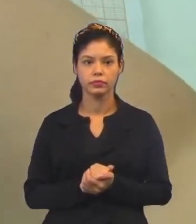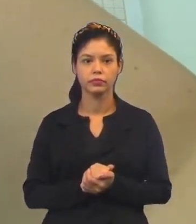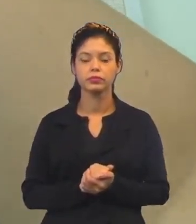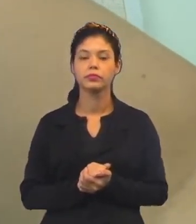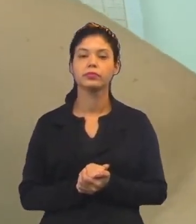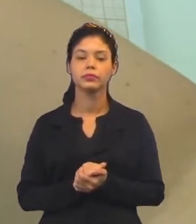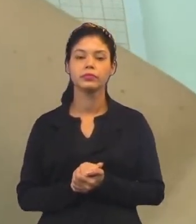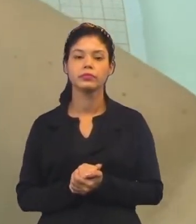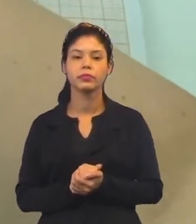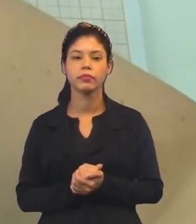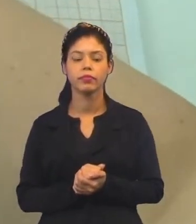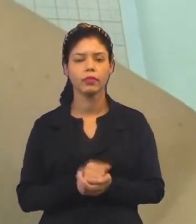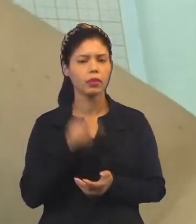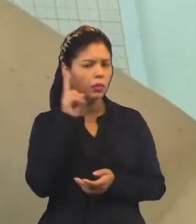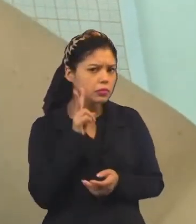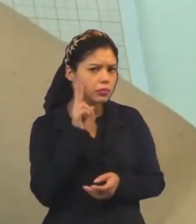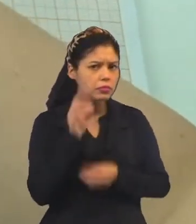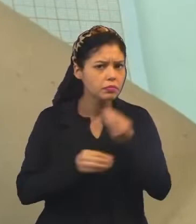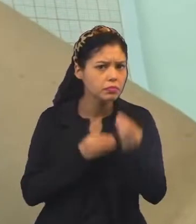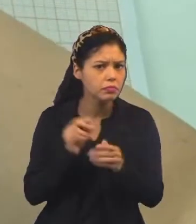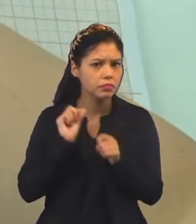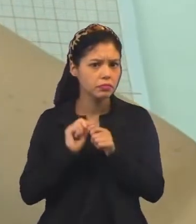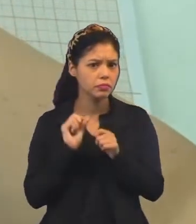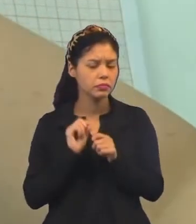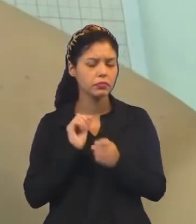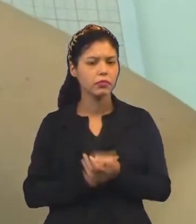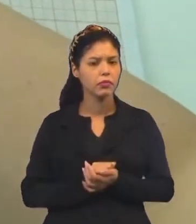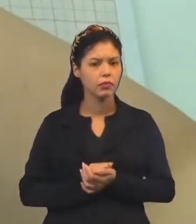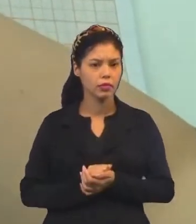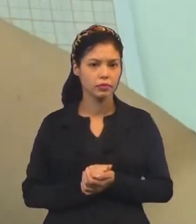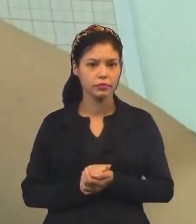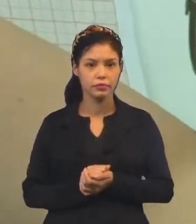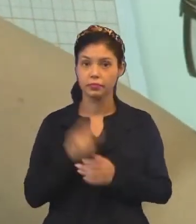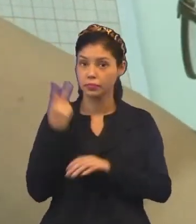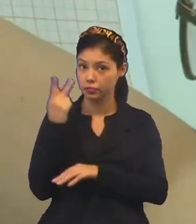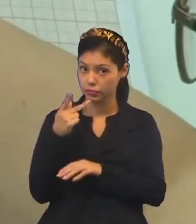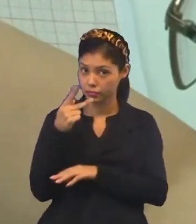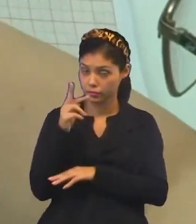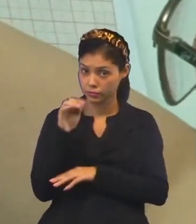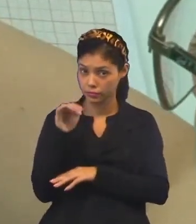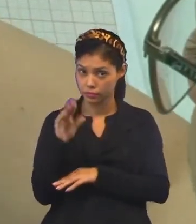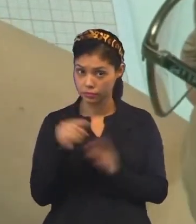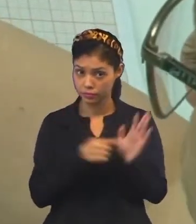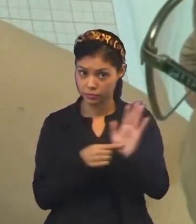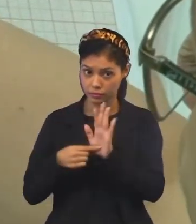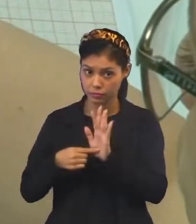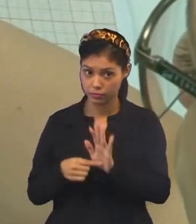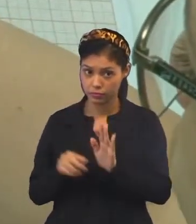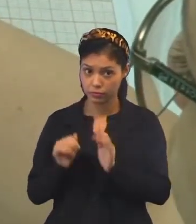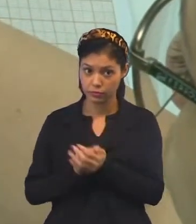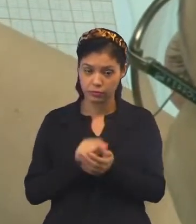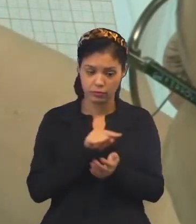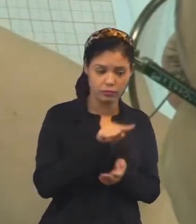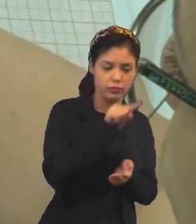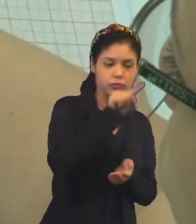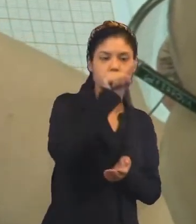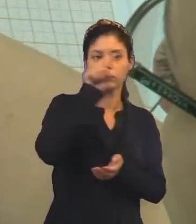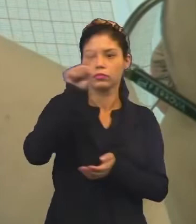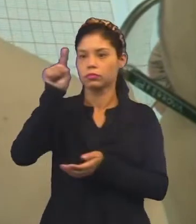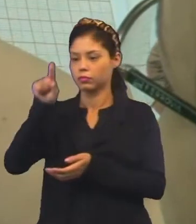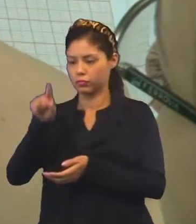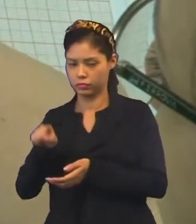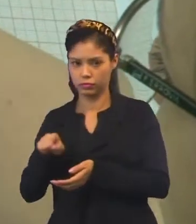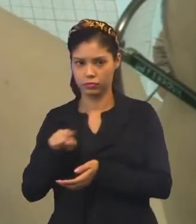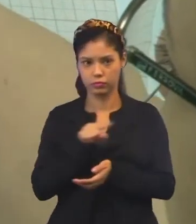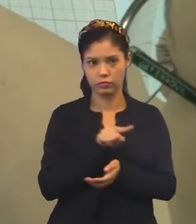aqui. Então, lembra como que nós vamos calcular o perímetro? O perímetro se refere ao